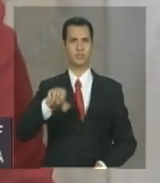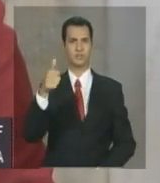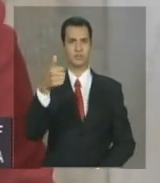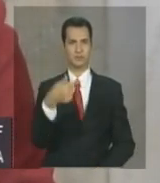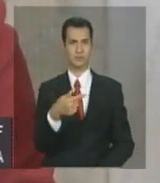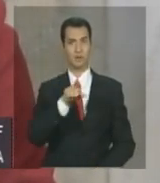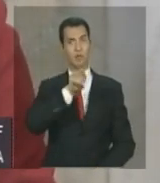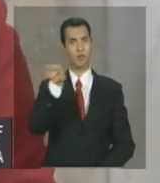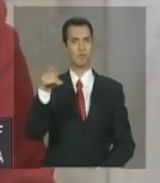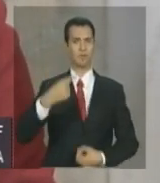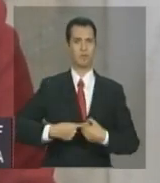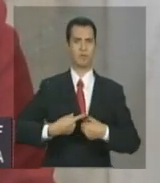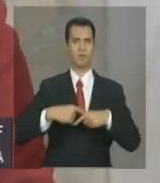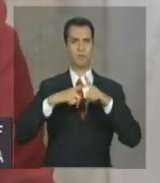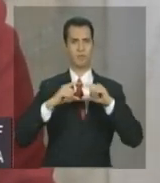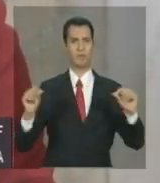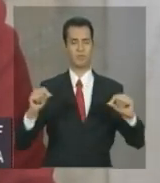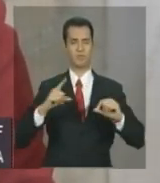Brasília.